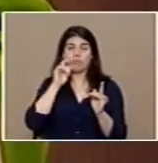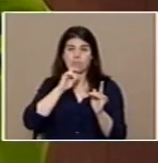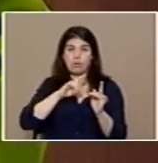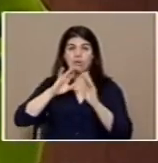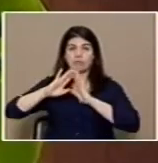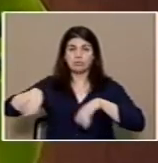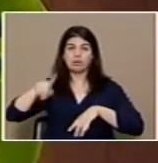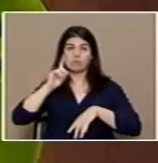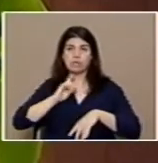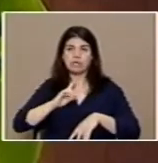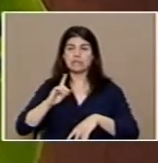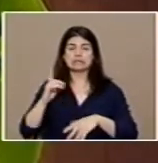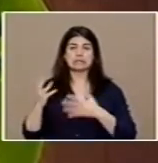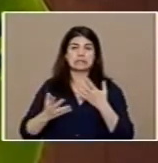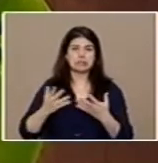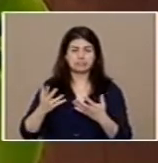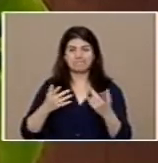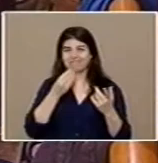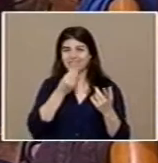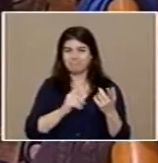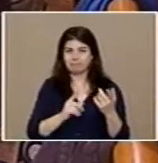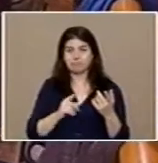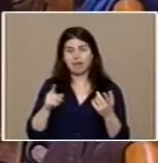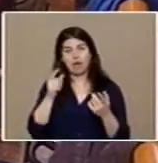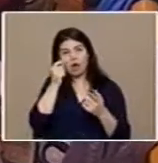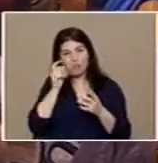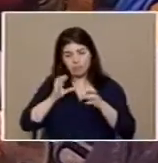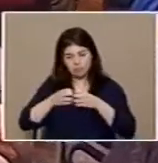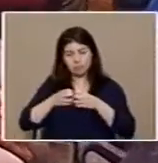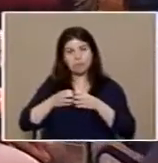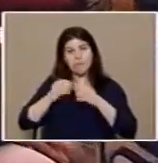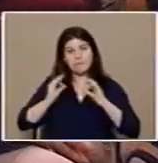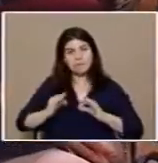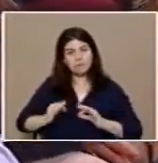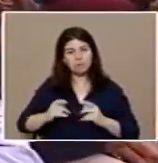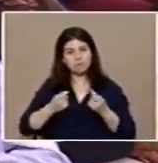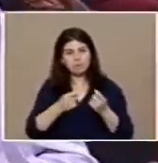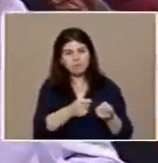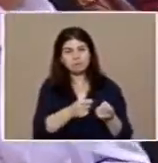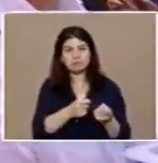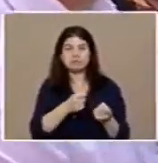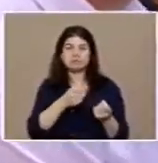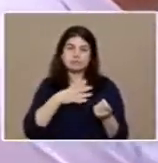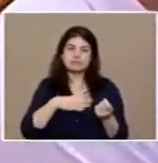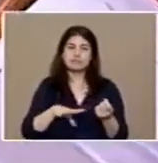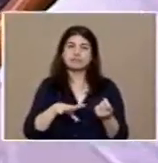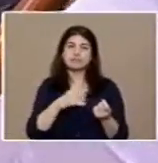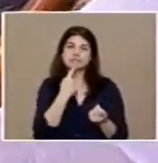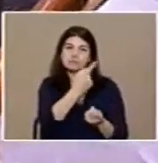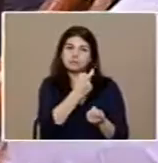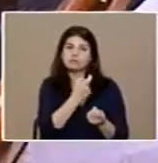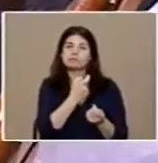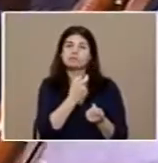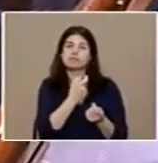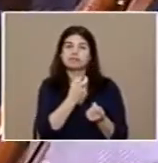encurrala Jesus cria um obrigá-lo a ficar de mal com alguma das